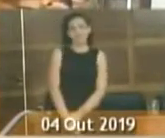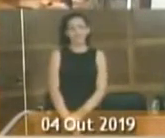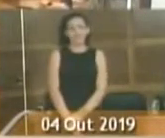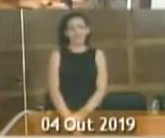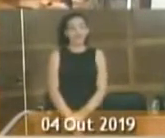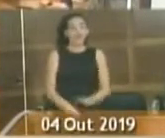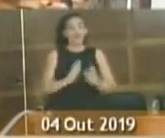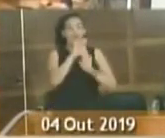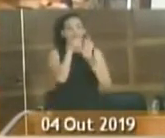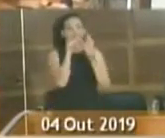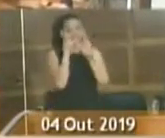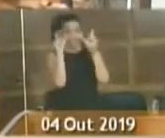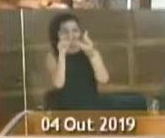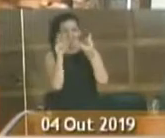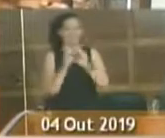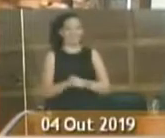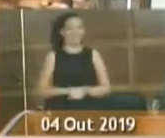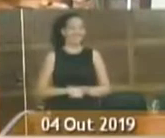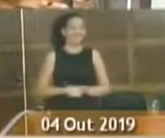acordado?